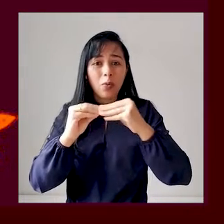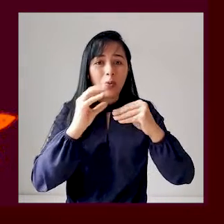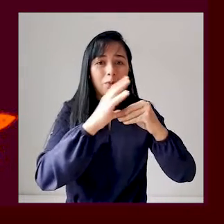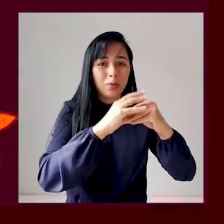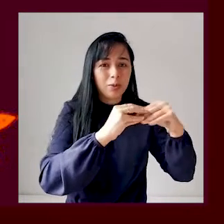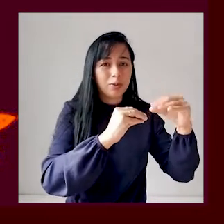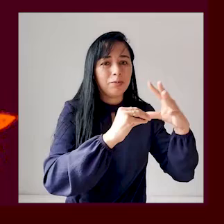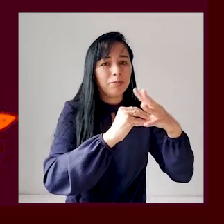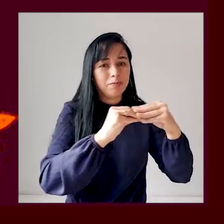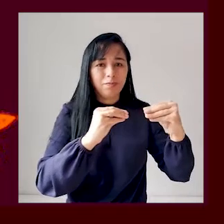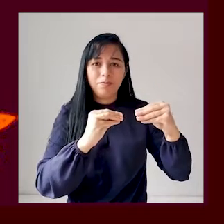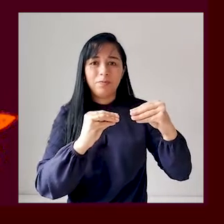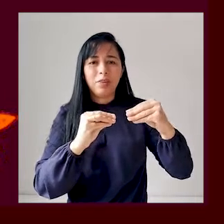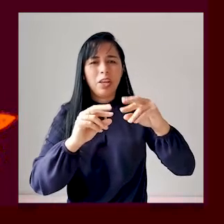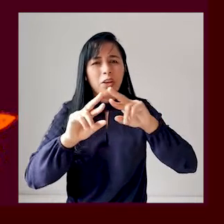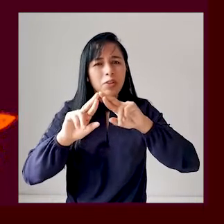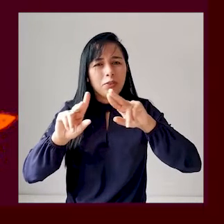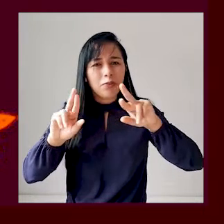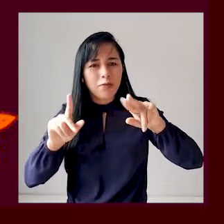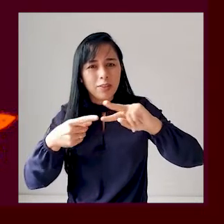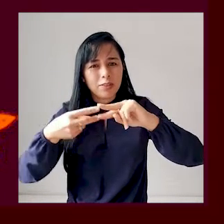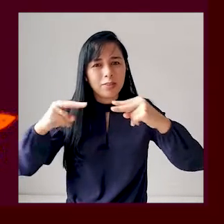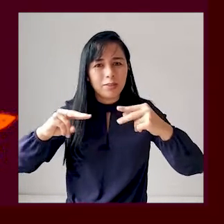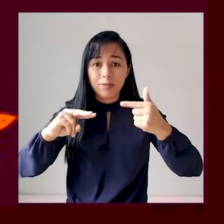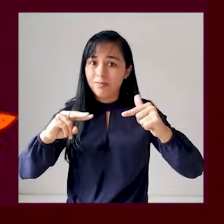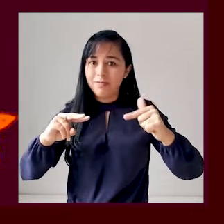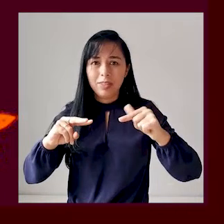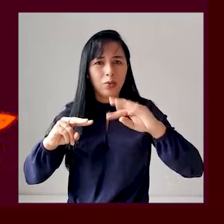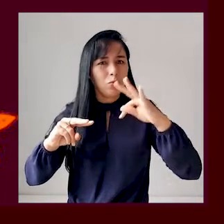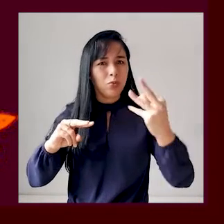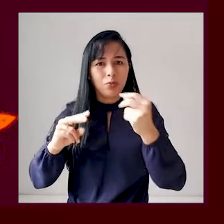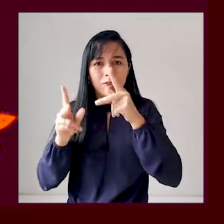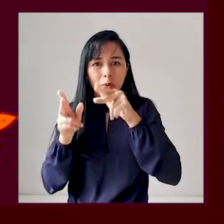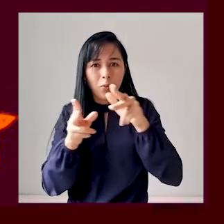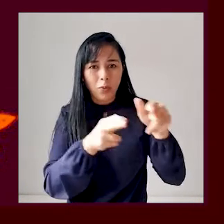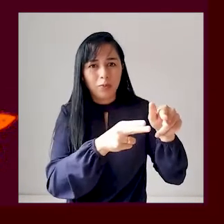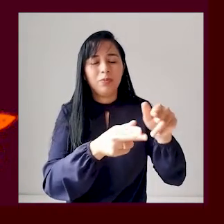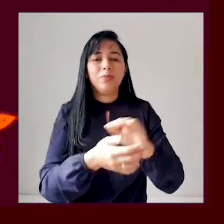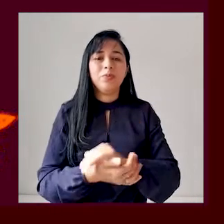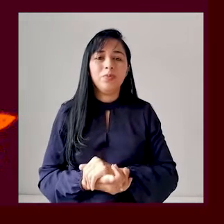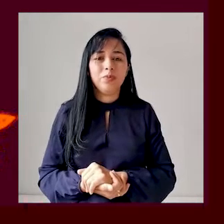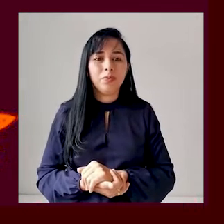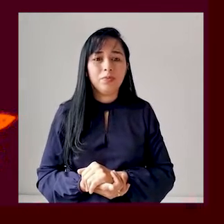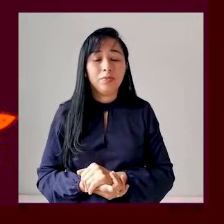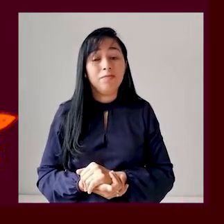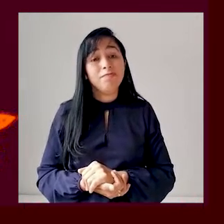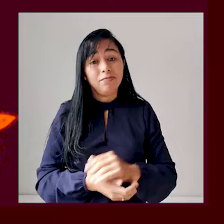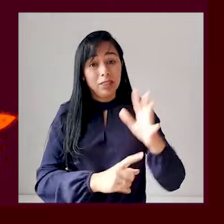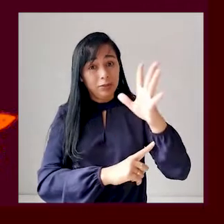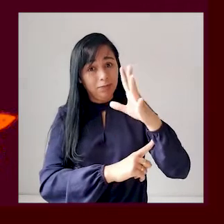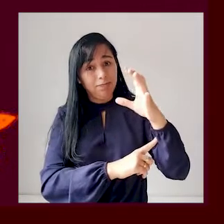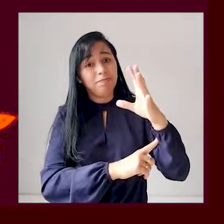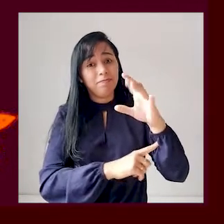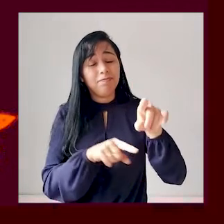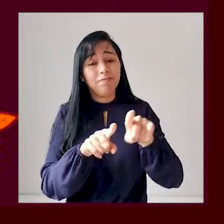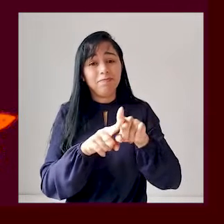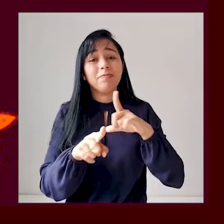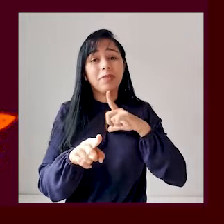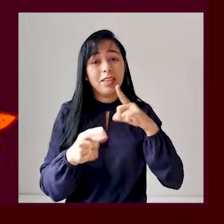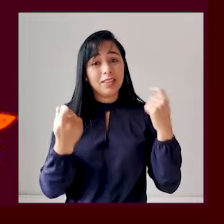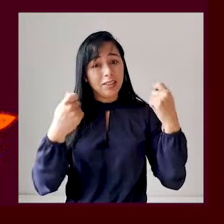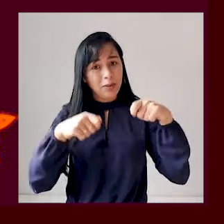nenhuma variabilidade genética. As esponjas do mar também têm essa capacidade de